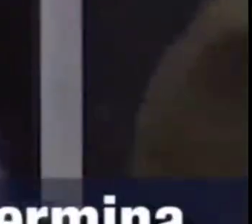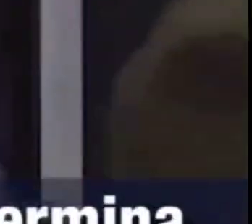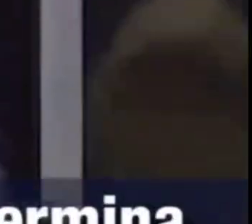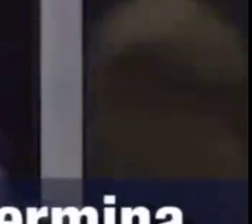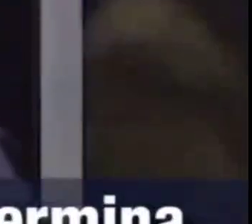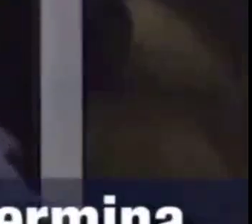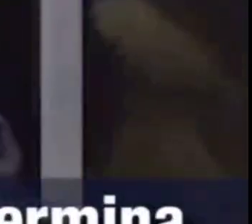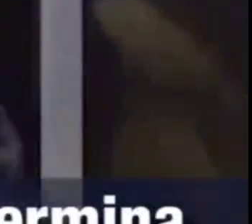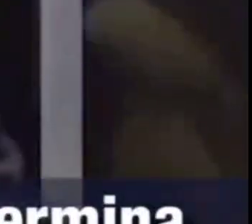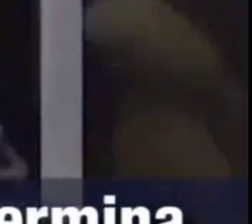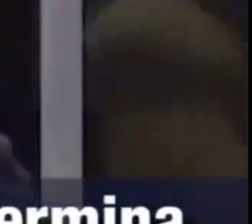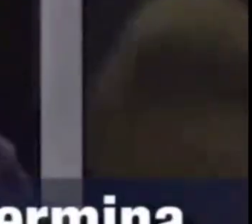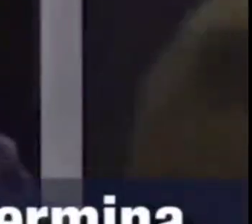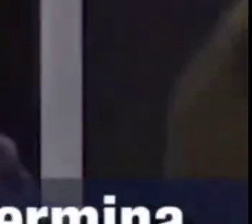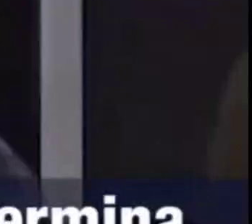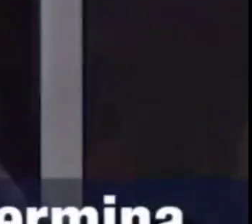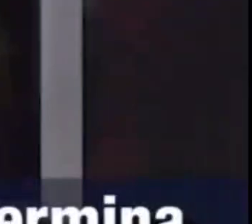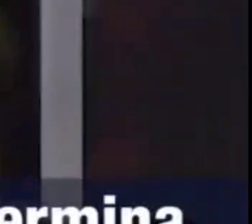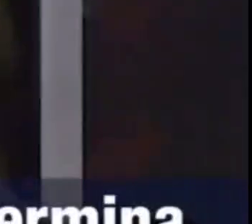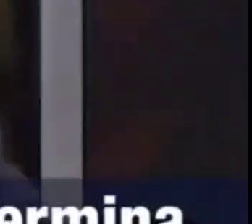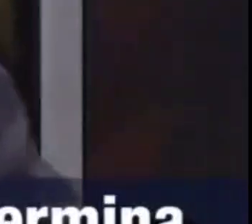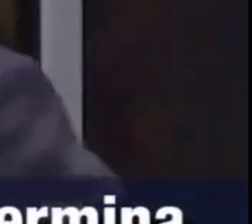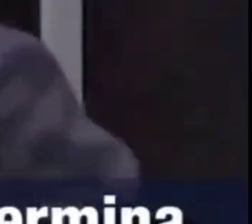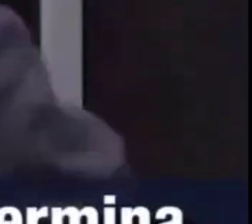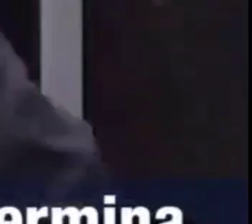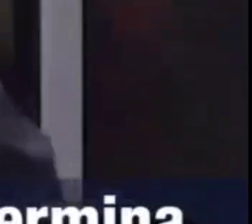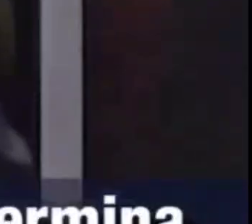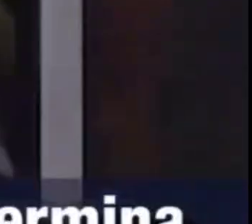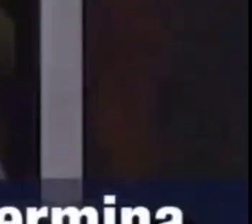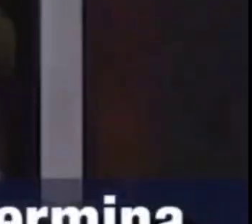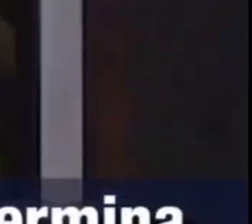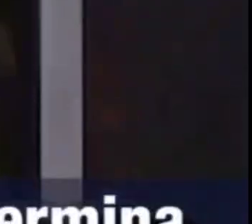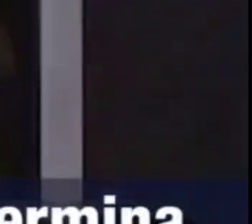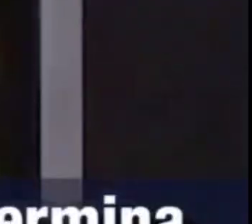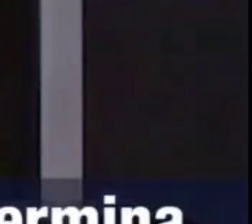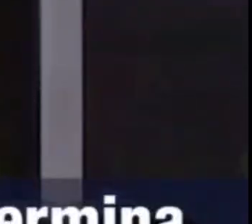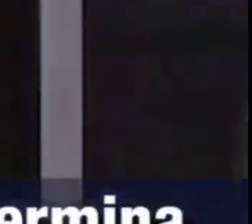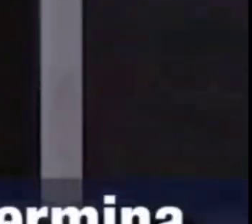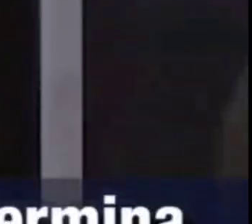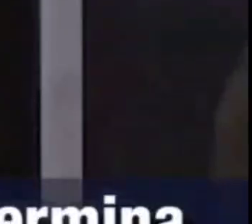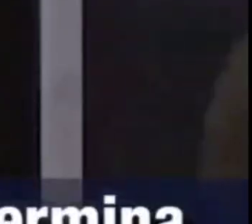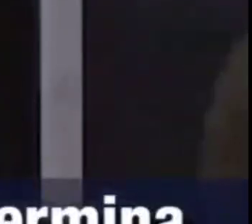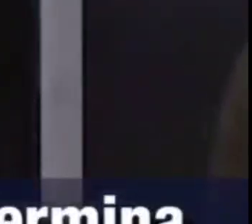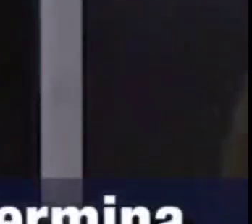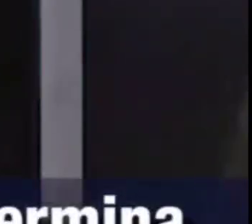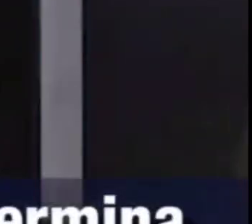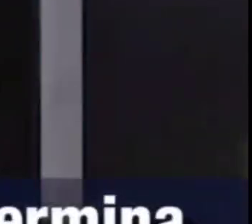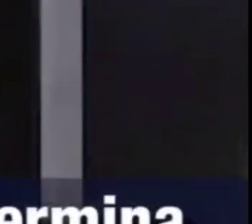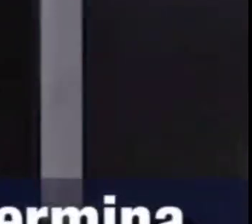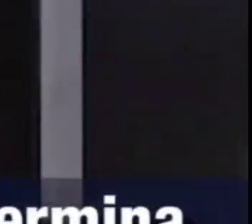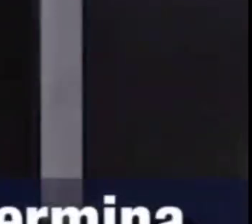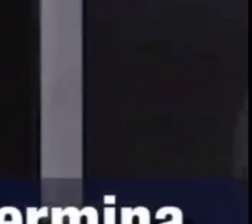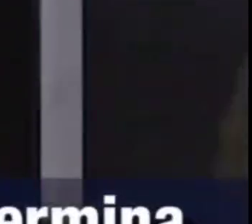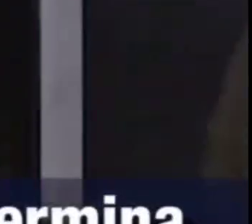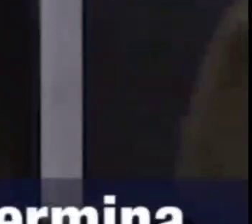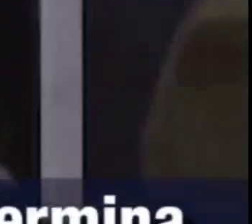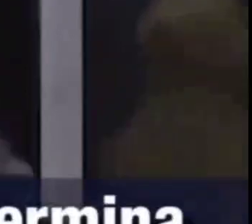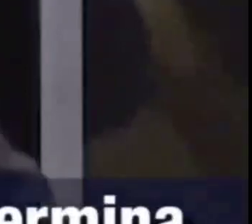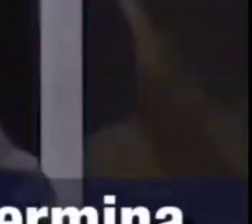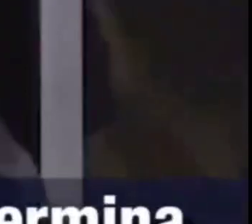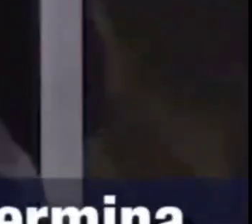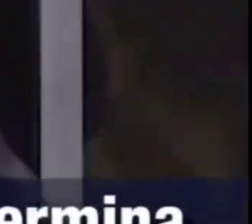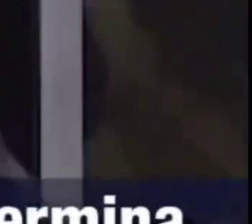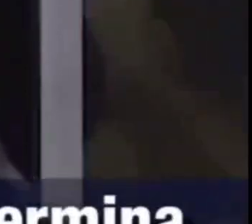dia nós vamos votar aqui o impeachment desse ex-presidiário ladrão. Deus, pátria, família e liberdade, não acabou ainda. Senhor presidente.